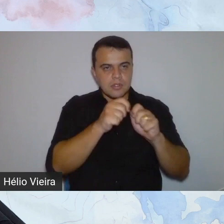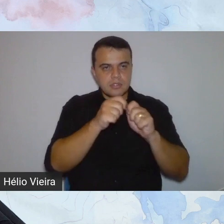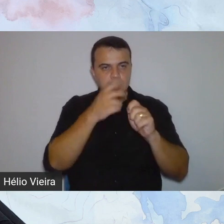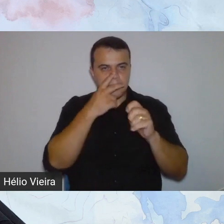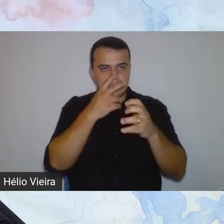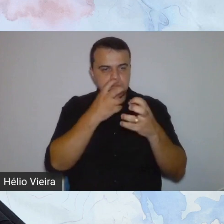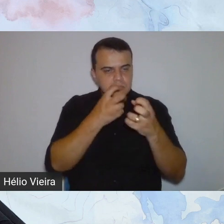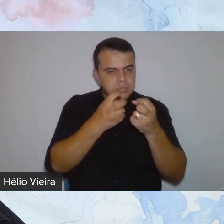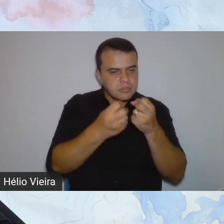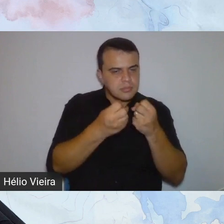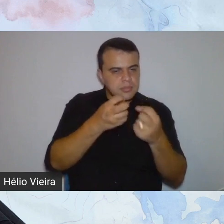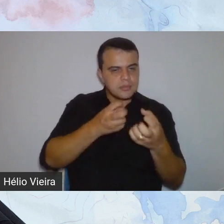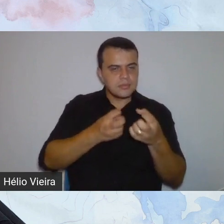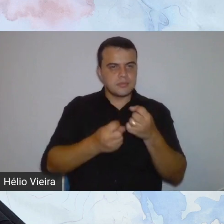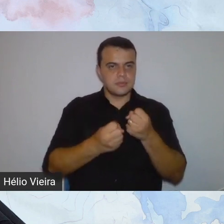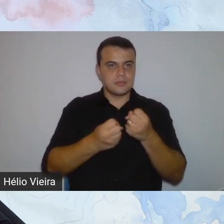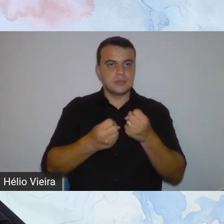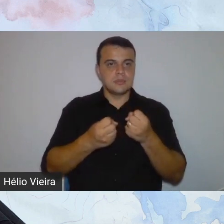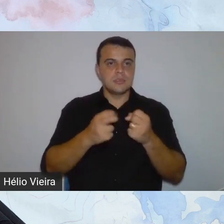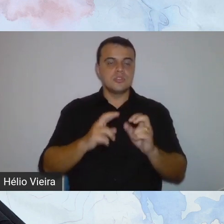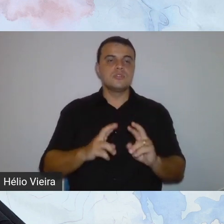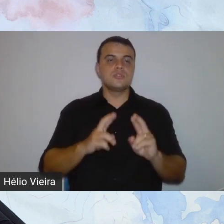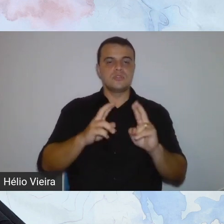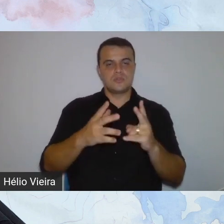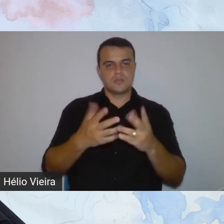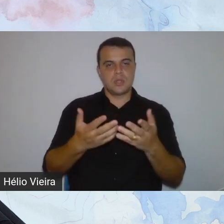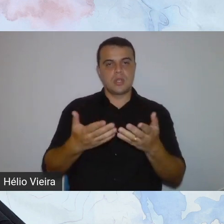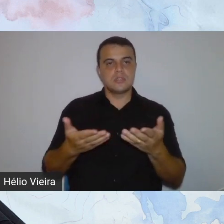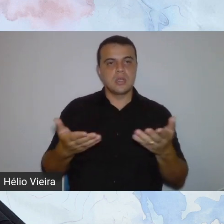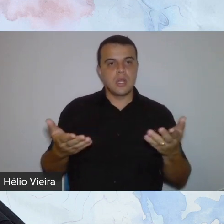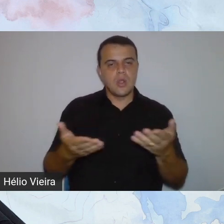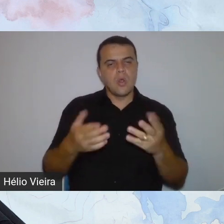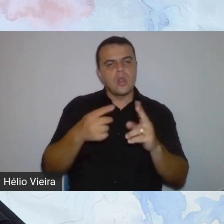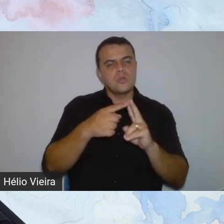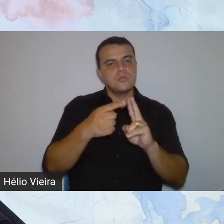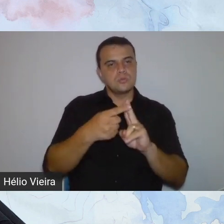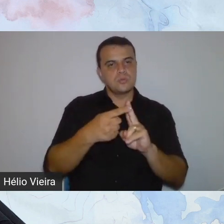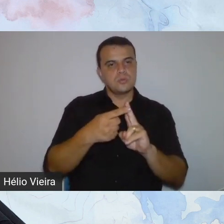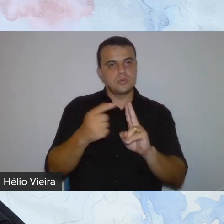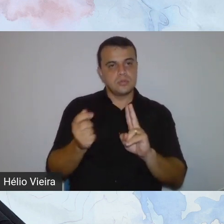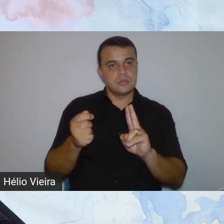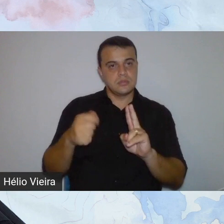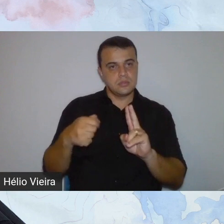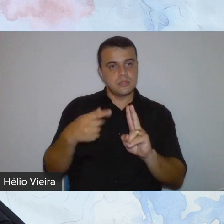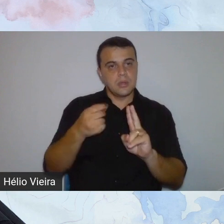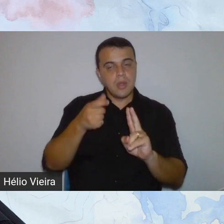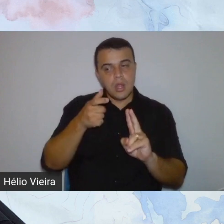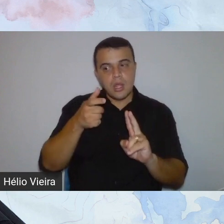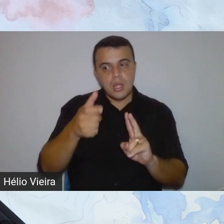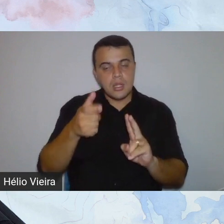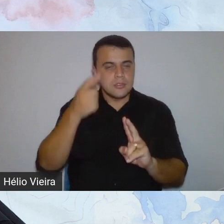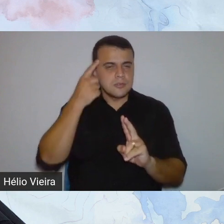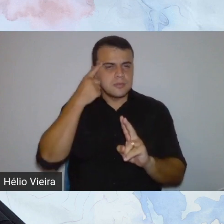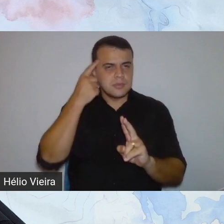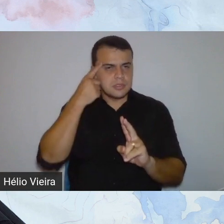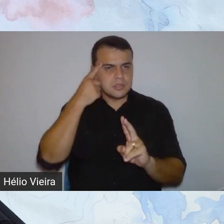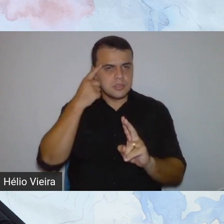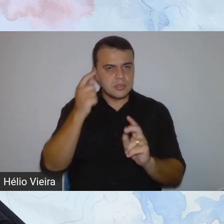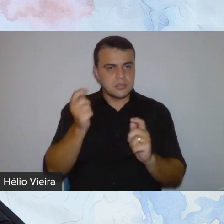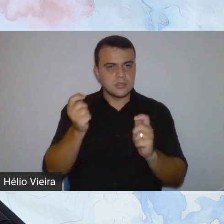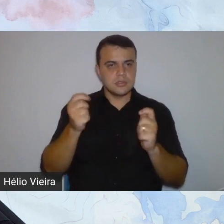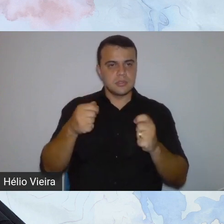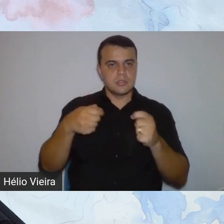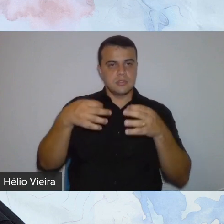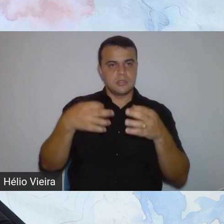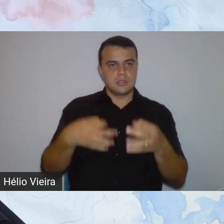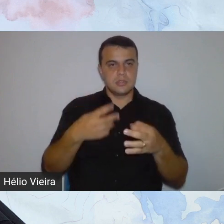esse monte de mancha aqui, que é bem diferente, né? Então, tem duas possibilidades. Isso é interessante para a gente pensar que essas duas possibilidades diferentes me